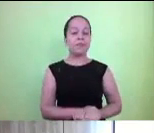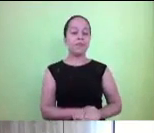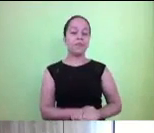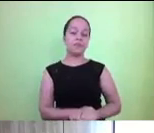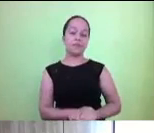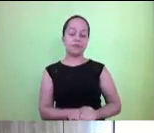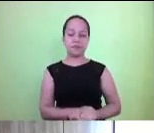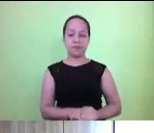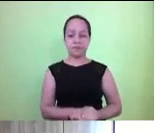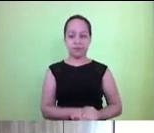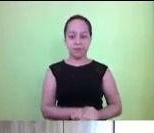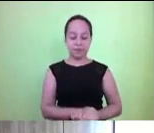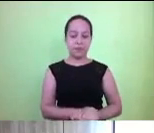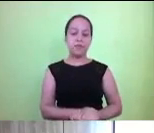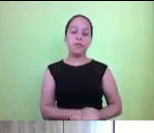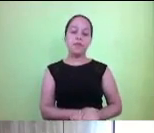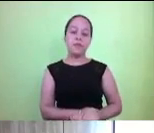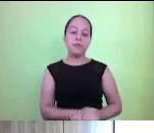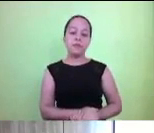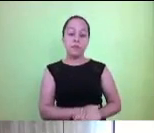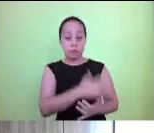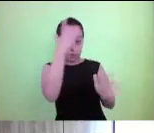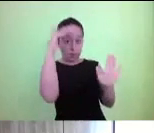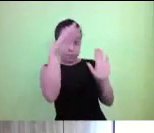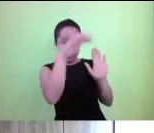Os classificados.